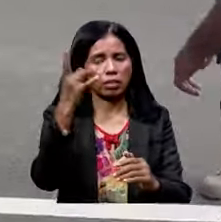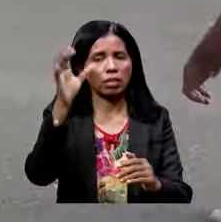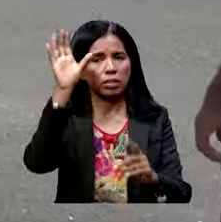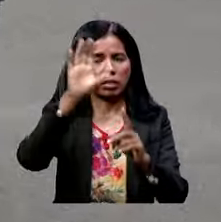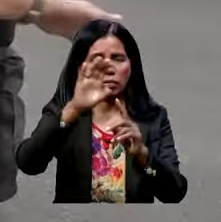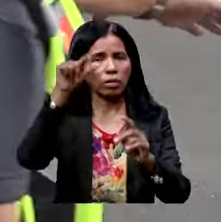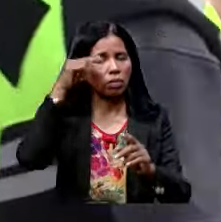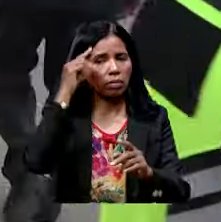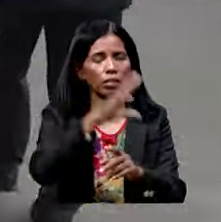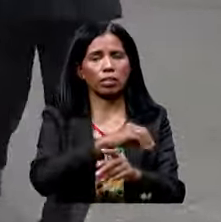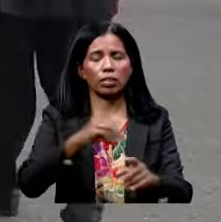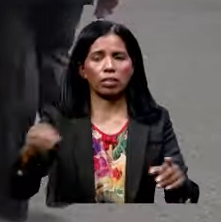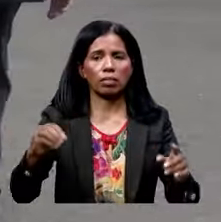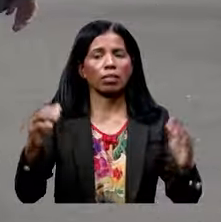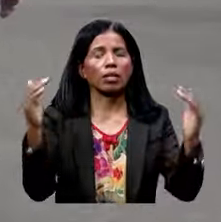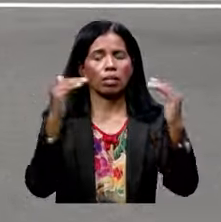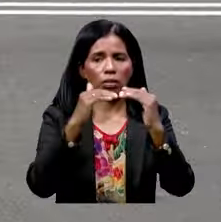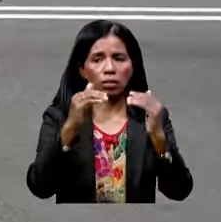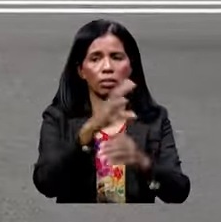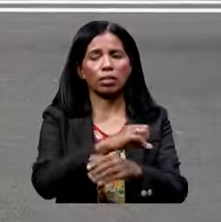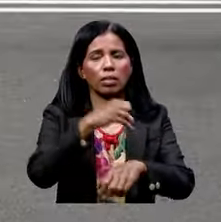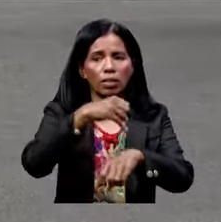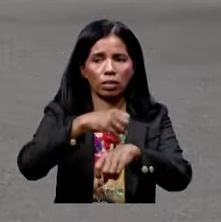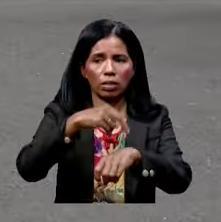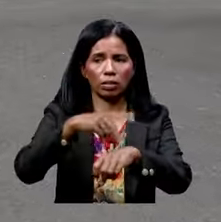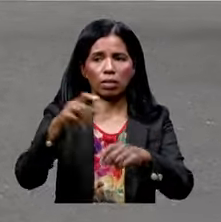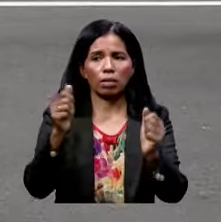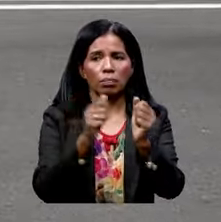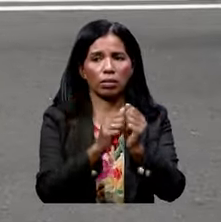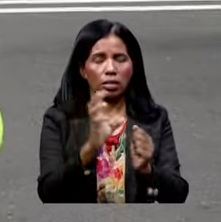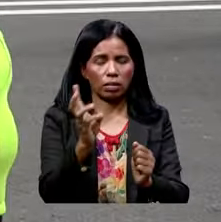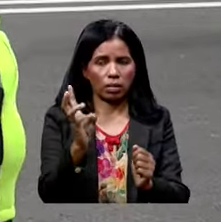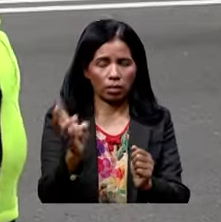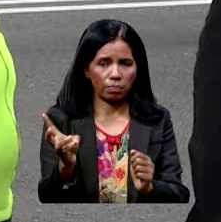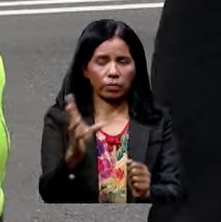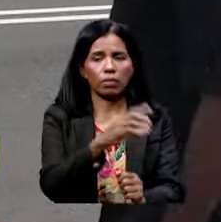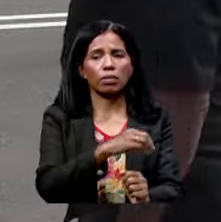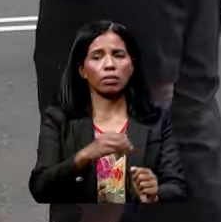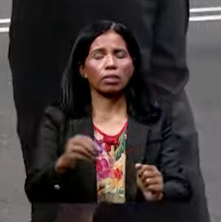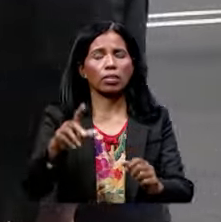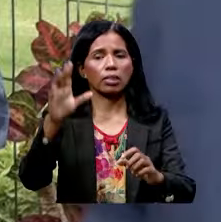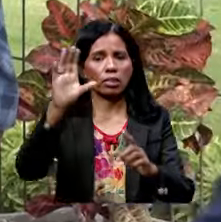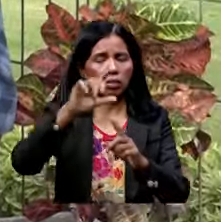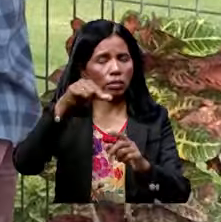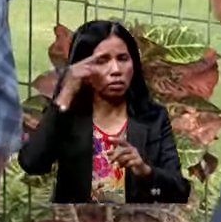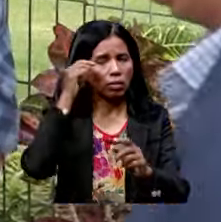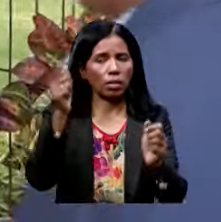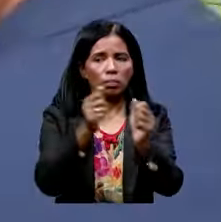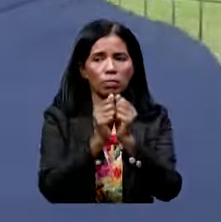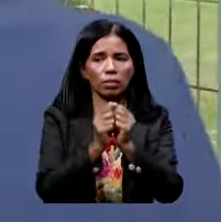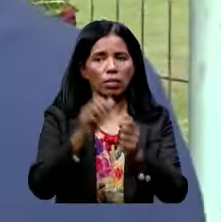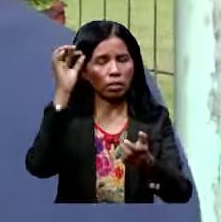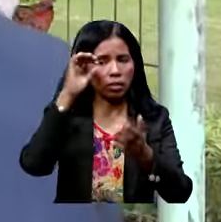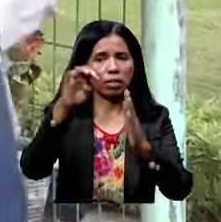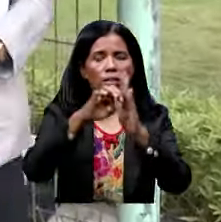se participa a MOS, Exposição Arte Internacional Badala Nenulo, no Iha Ocasião Nemos, chefe de governo, acompanha o Rússi, secretário